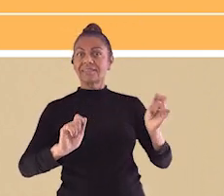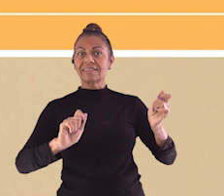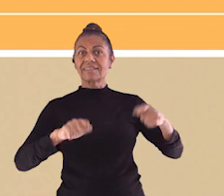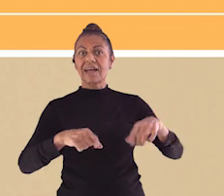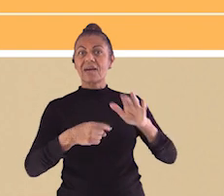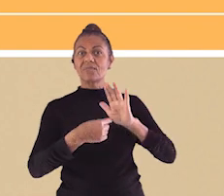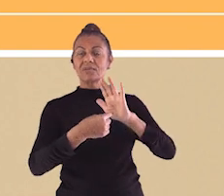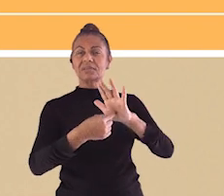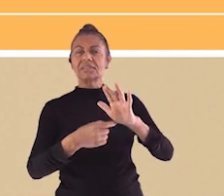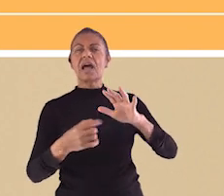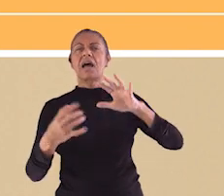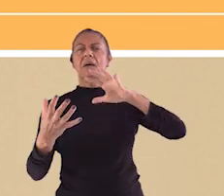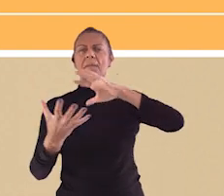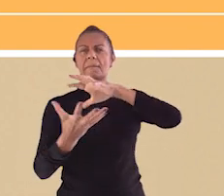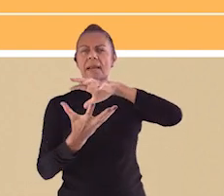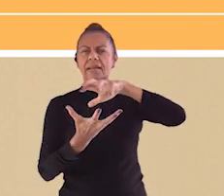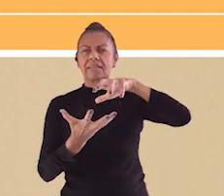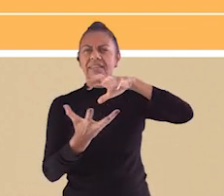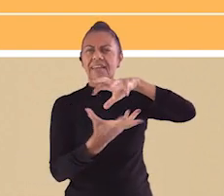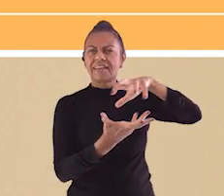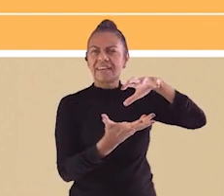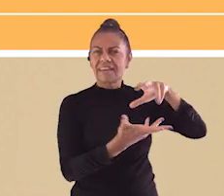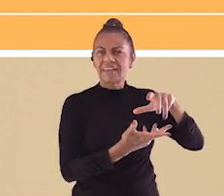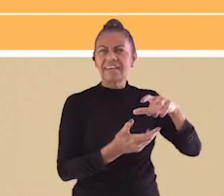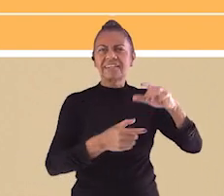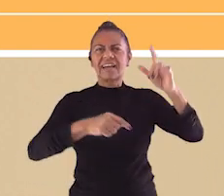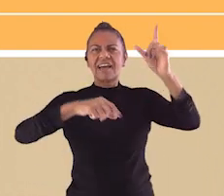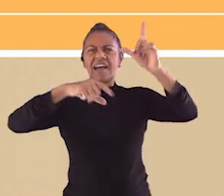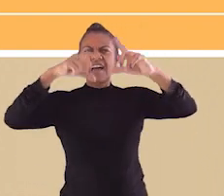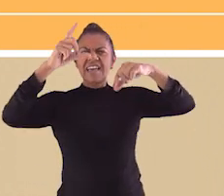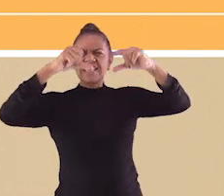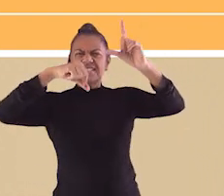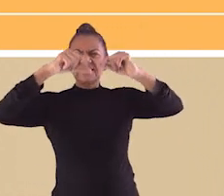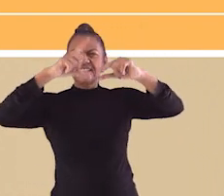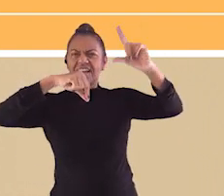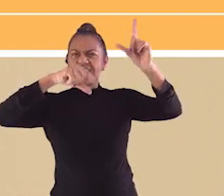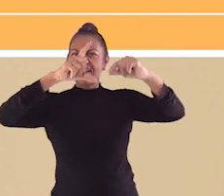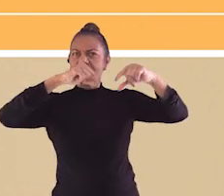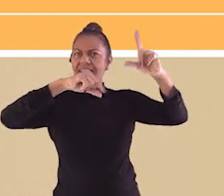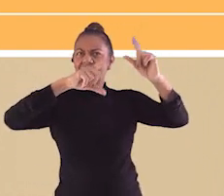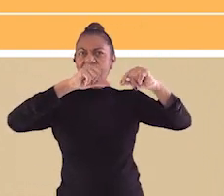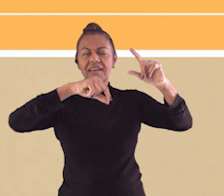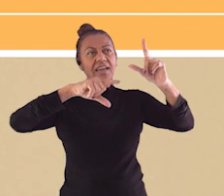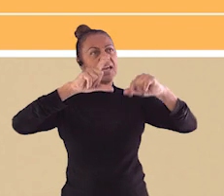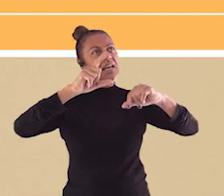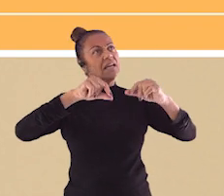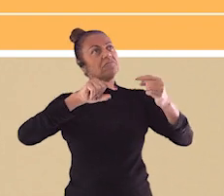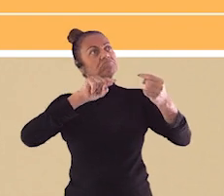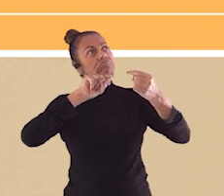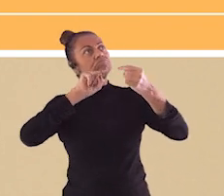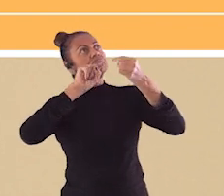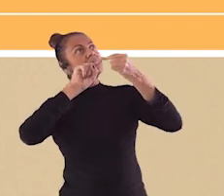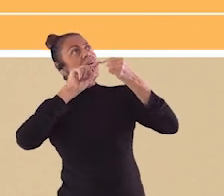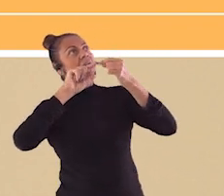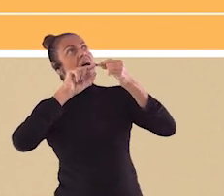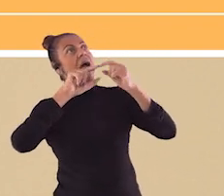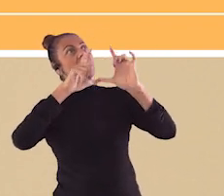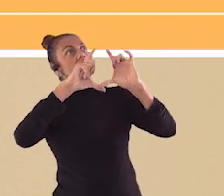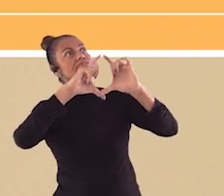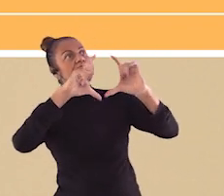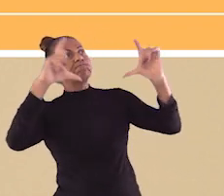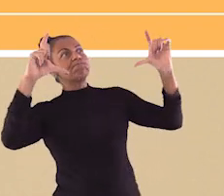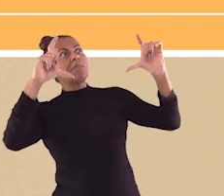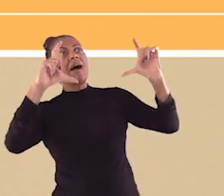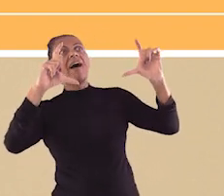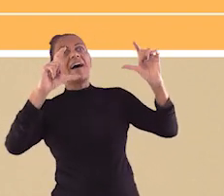mostrar planetas, estrelas e até outras galáxias, sendo fortemente ligadas à astronomia.